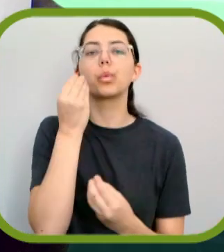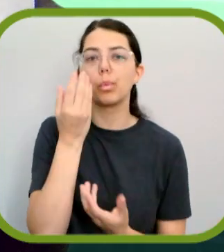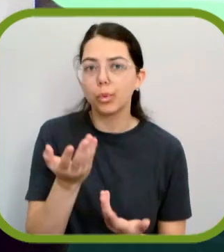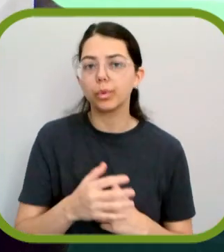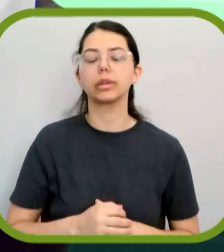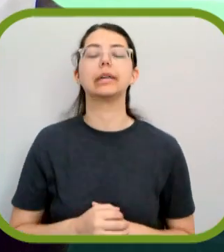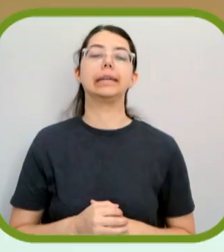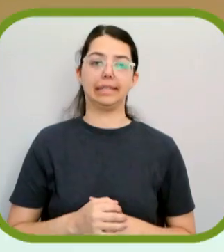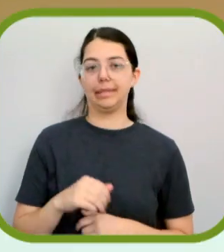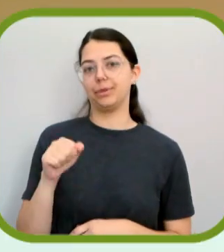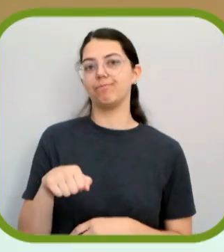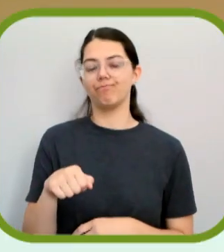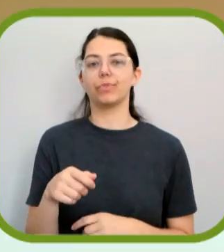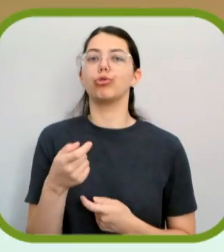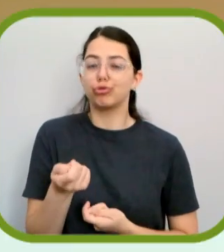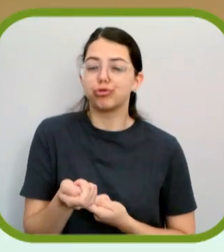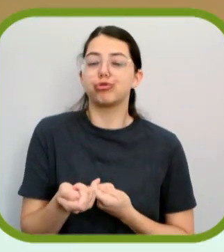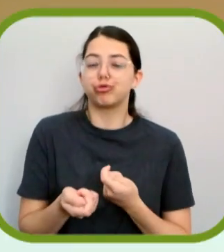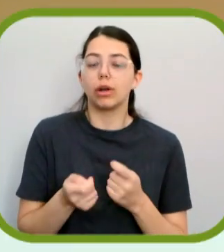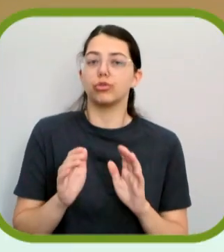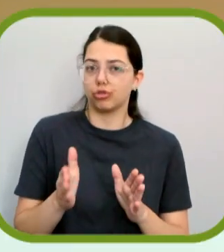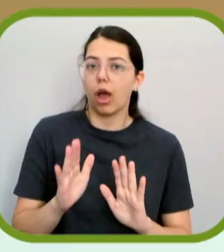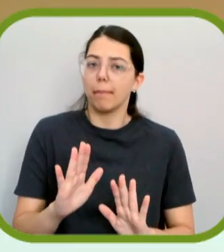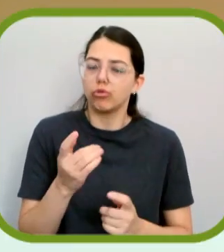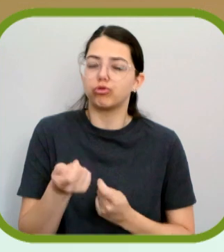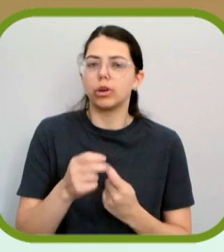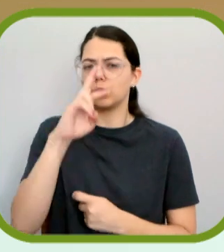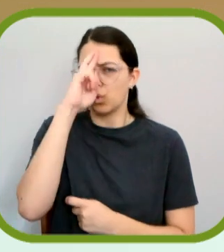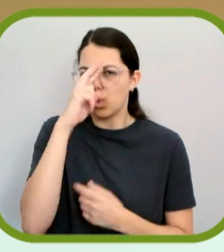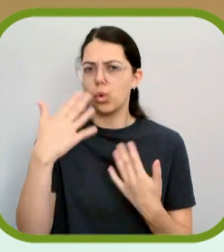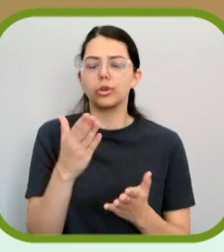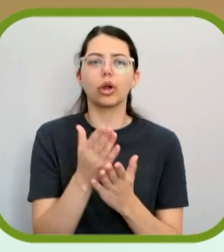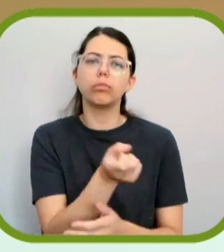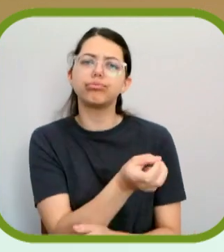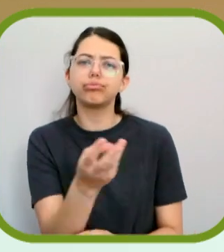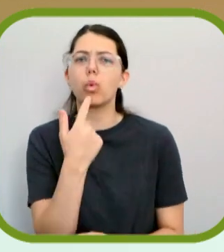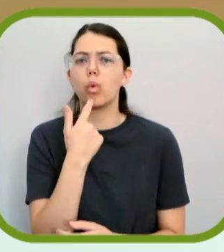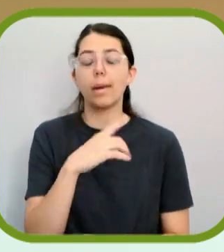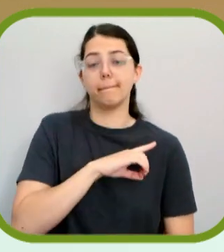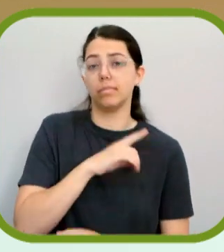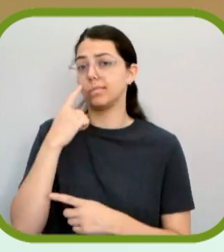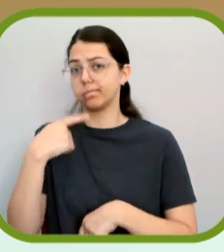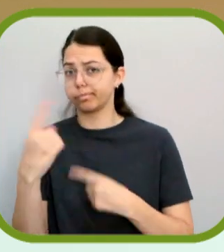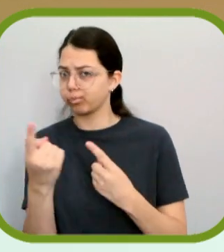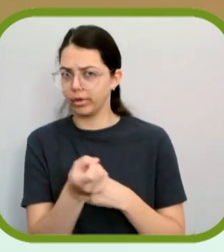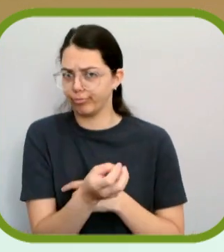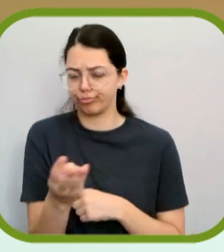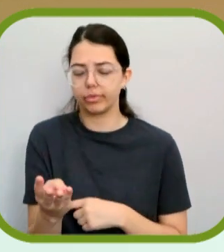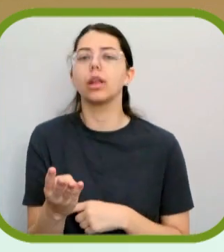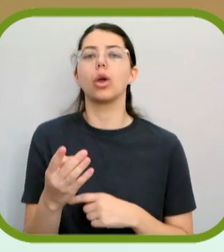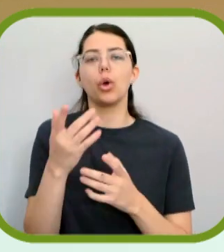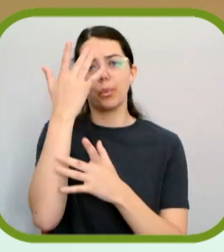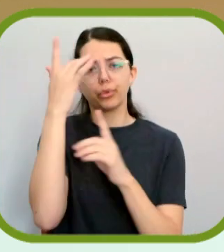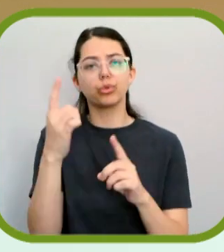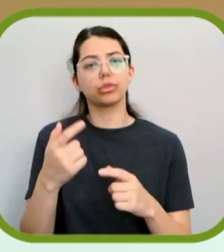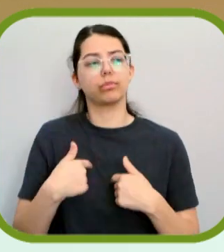missão escolar? Sim. Já está a haver, é muito gradual, mas já está a haver um esforço, acho que de muitas escolas públicas